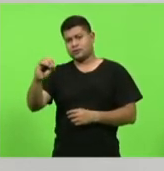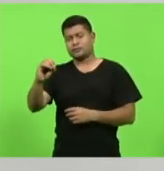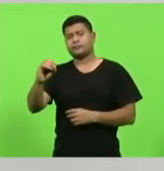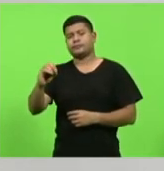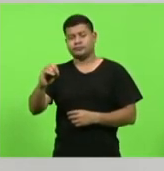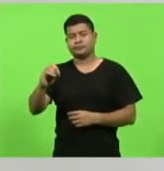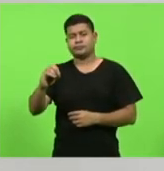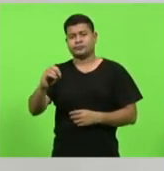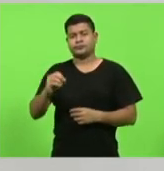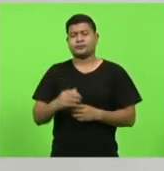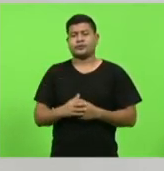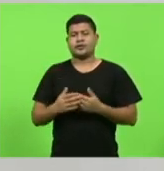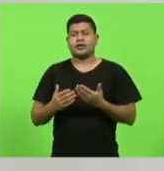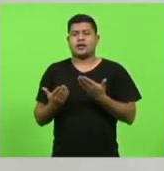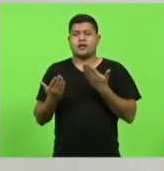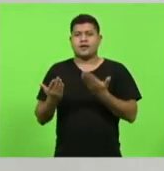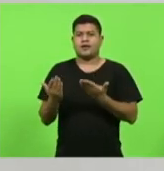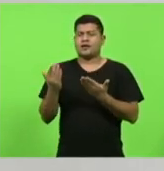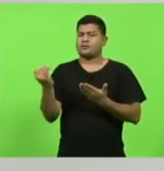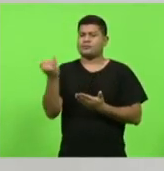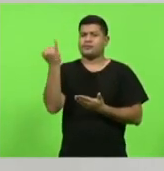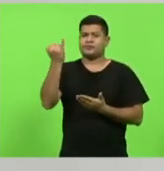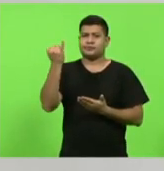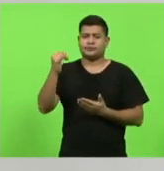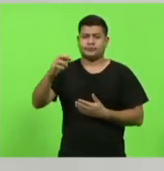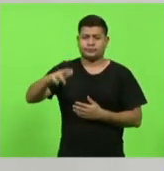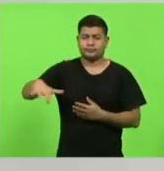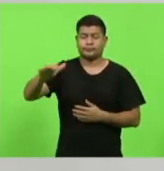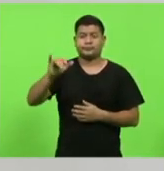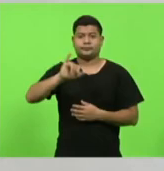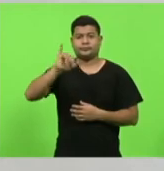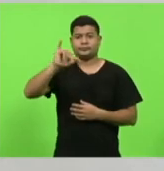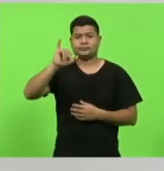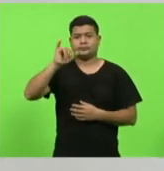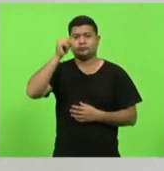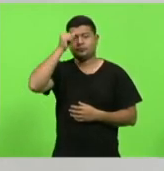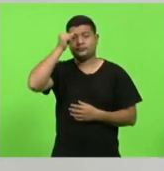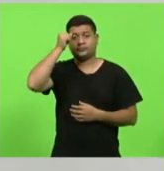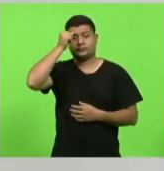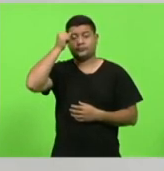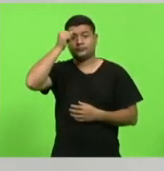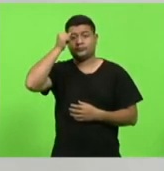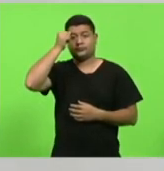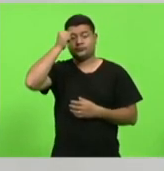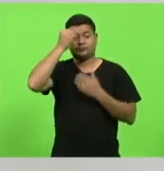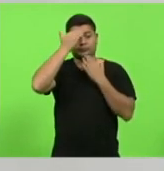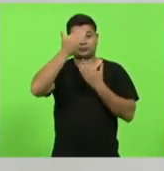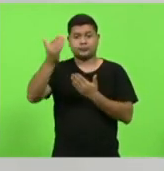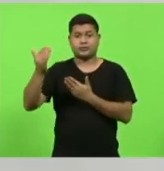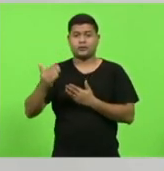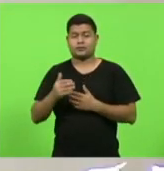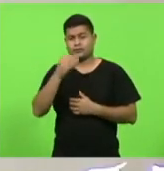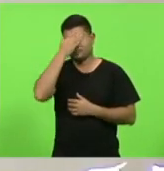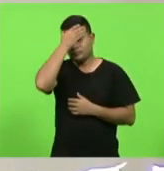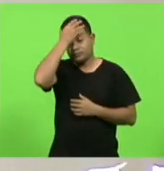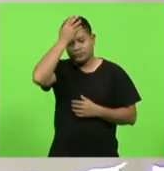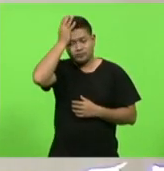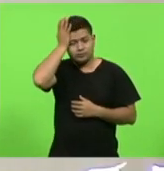Vale Itajaí, para salvar vidas, para gerar emprego e oportunidade para aquela região. Muito obrigado.